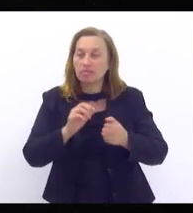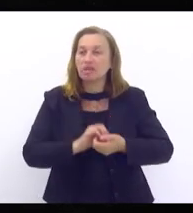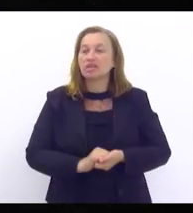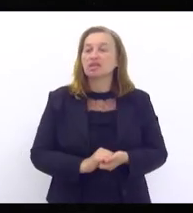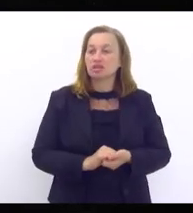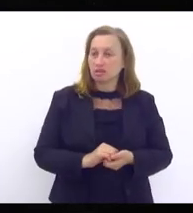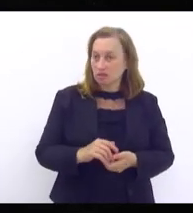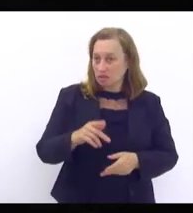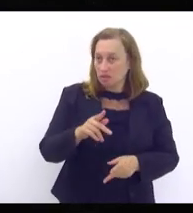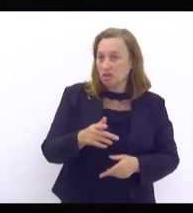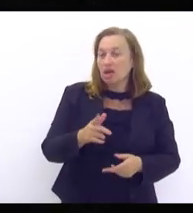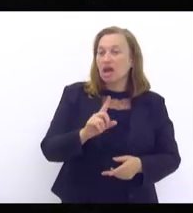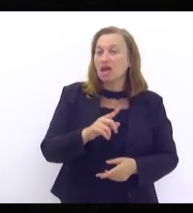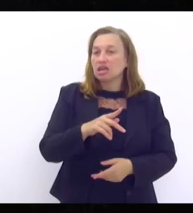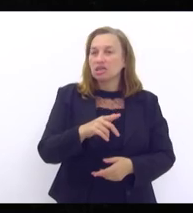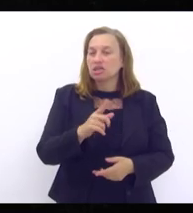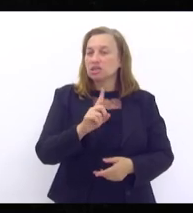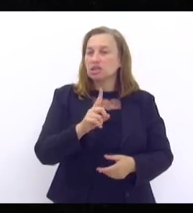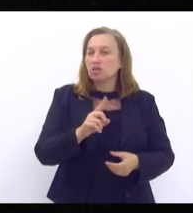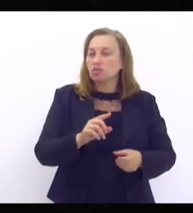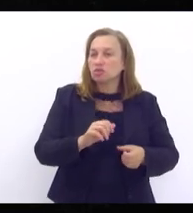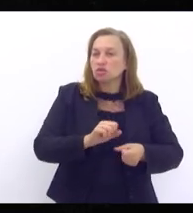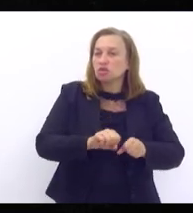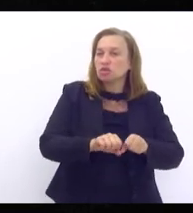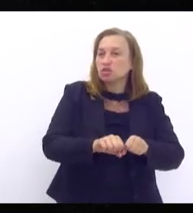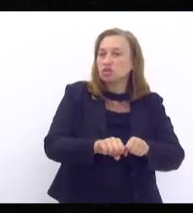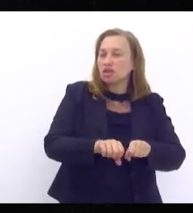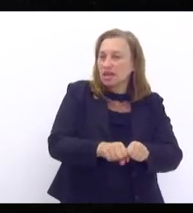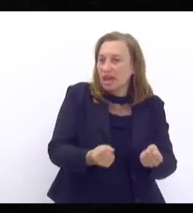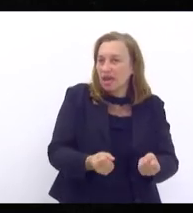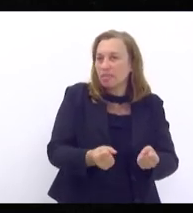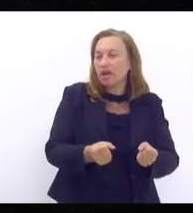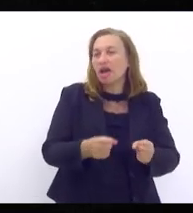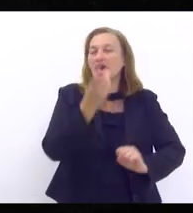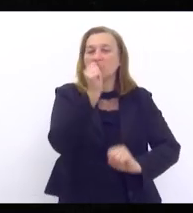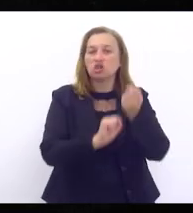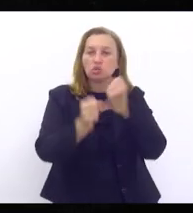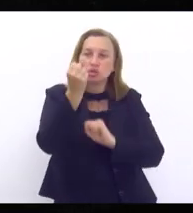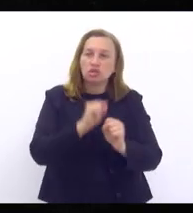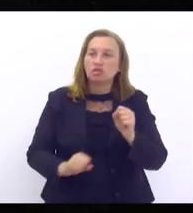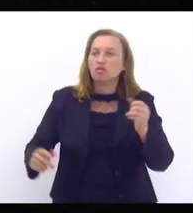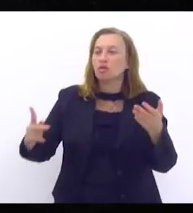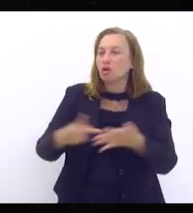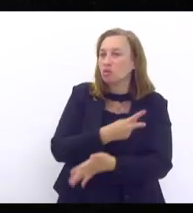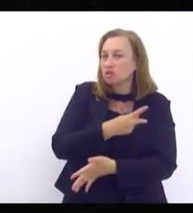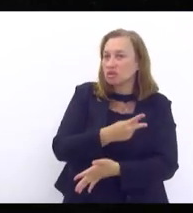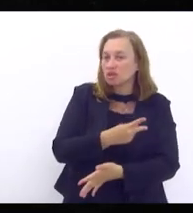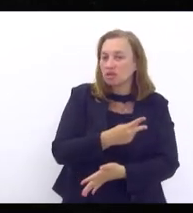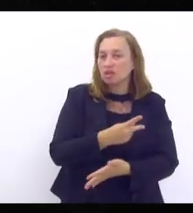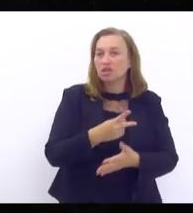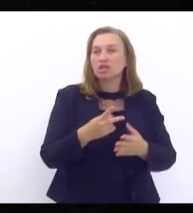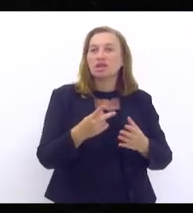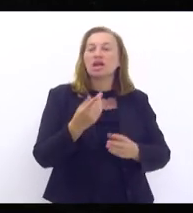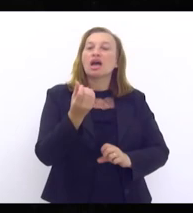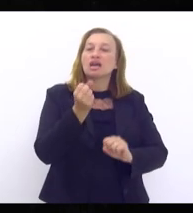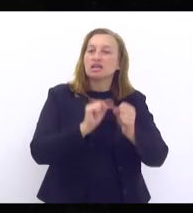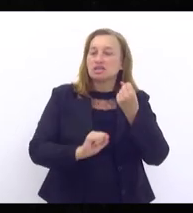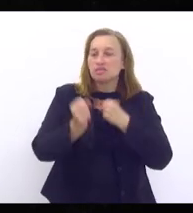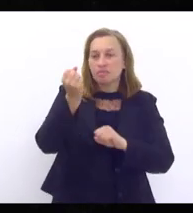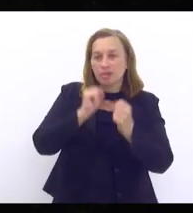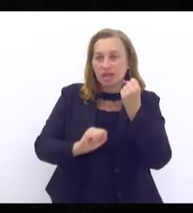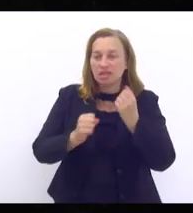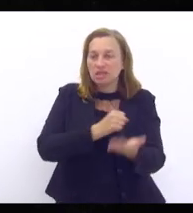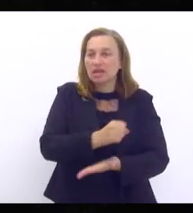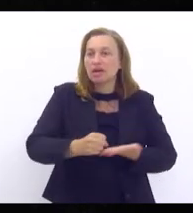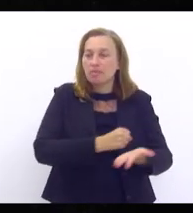gente não quebra a indústria nacional, que foi o que aconteceu. As construtoras, que eram outro pilar